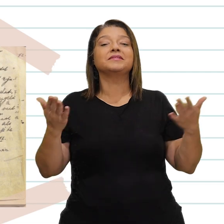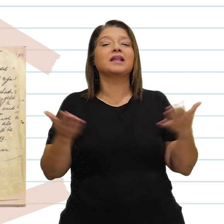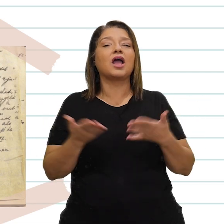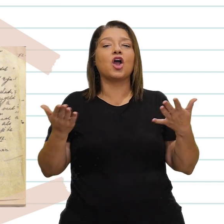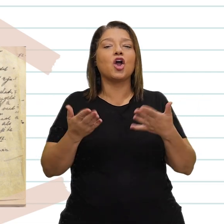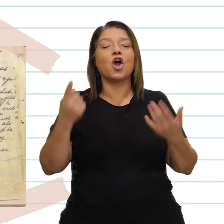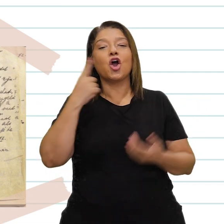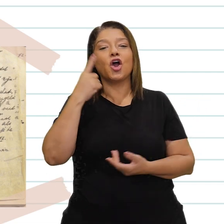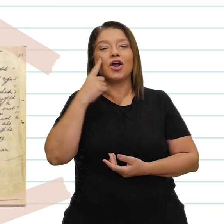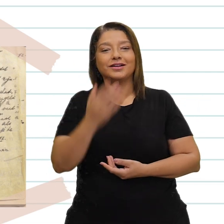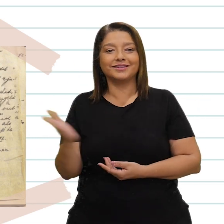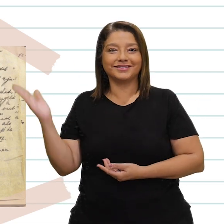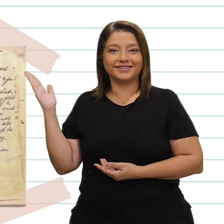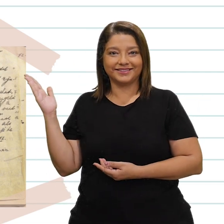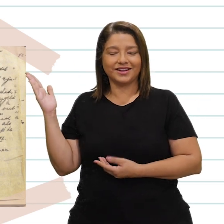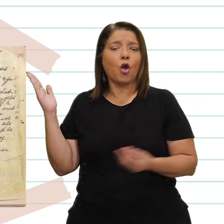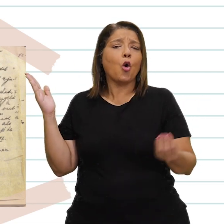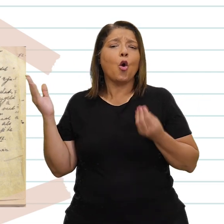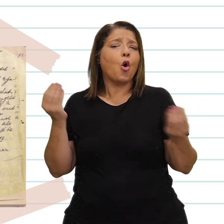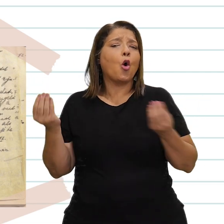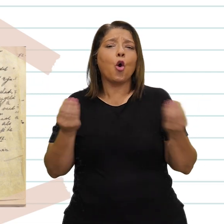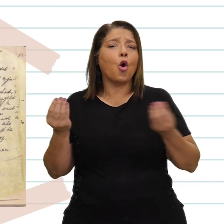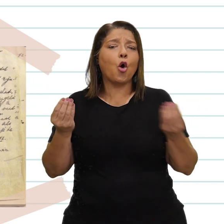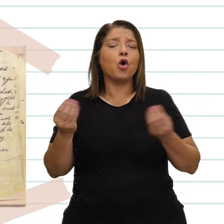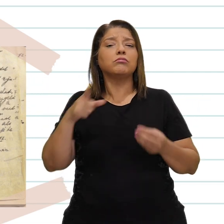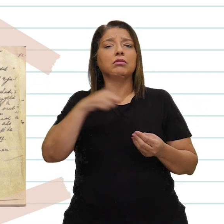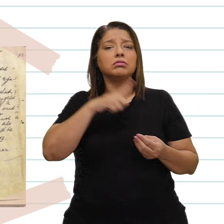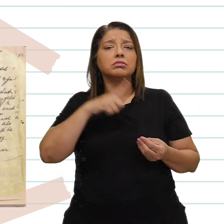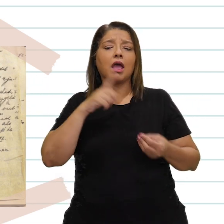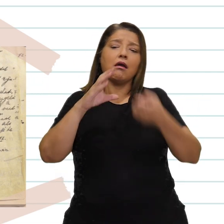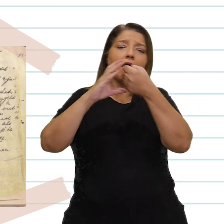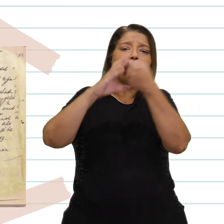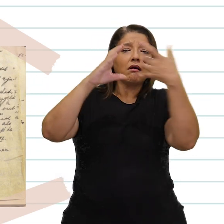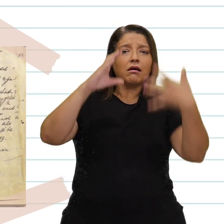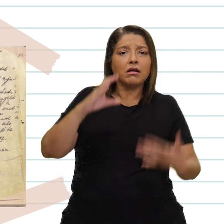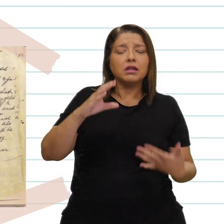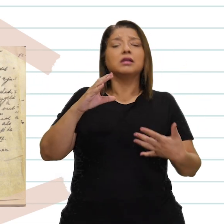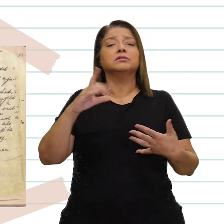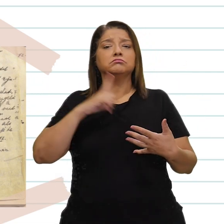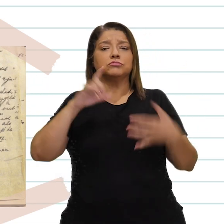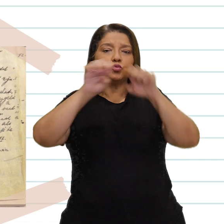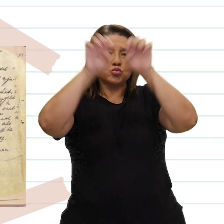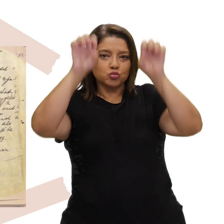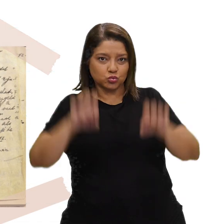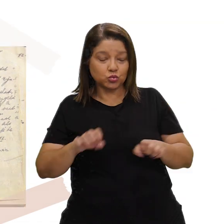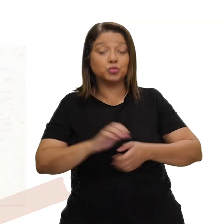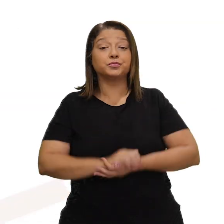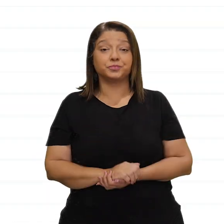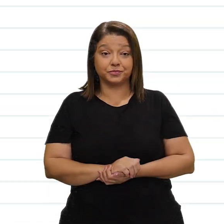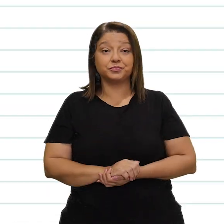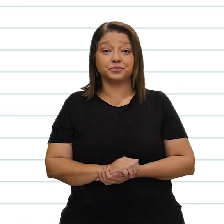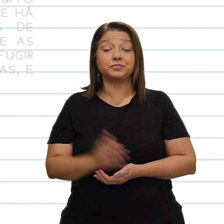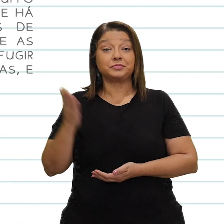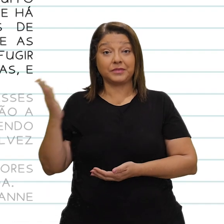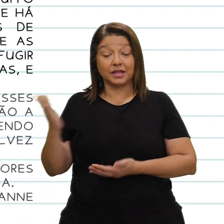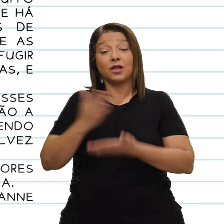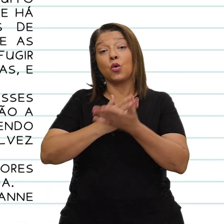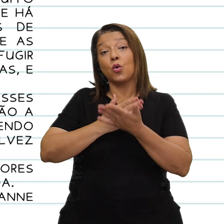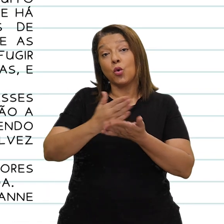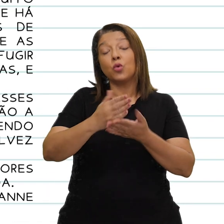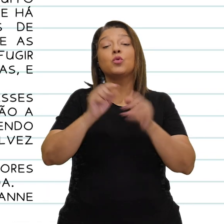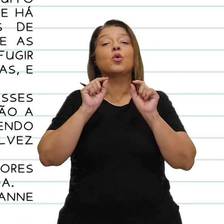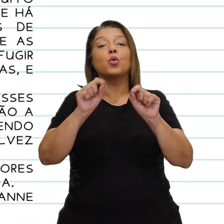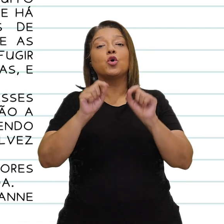O Diário de Anne Frank como se encontram as características e estrutura. Anne inicia o diário